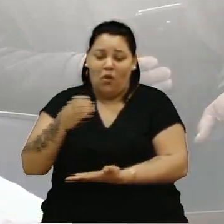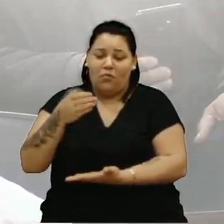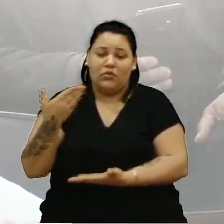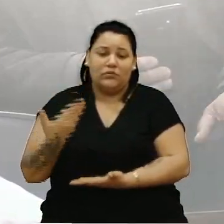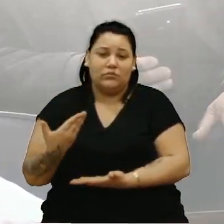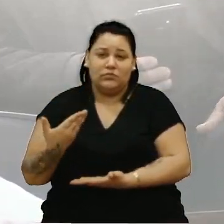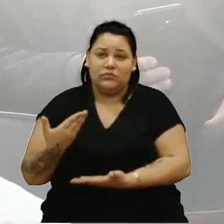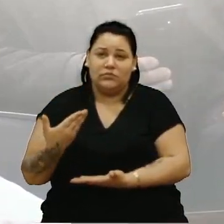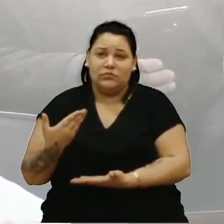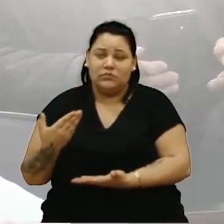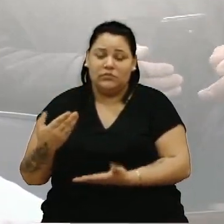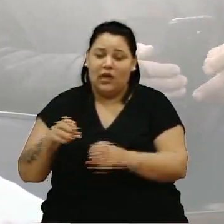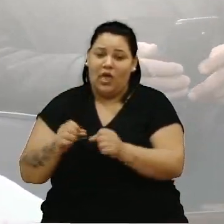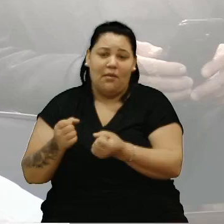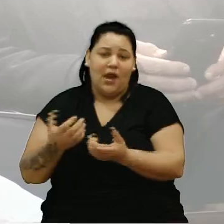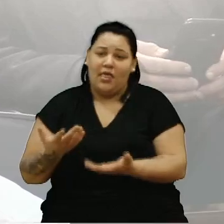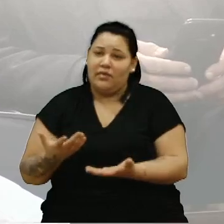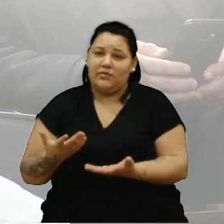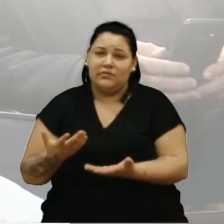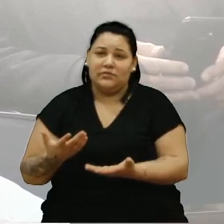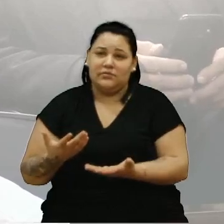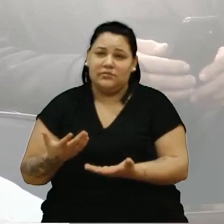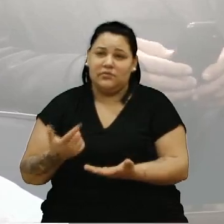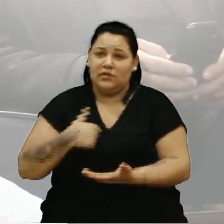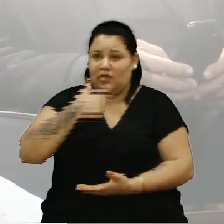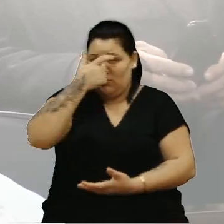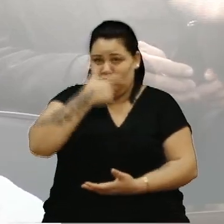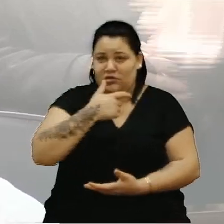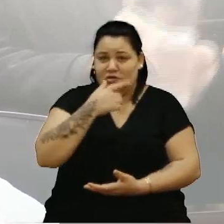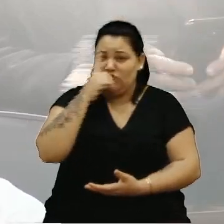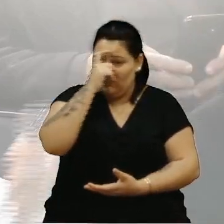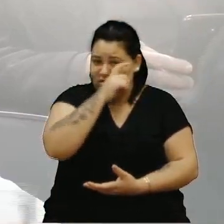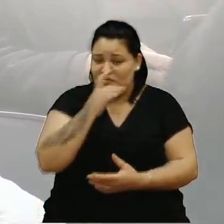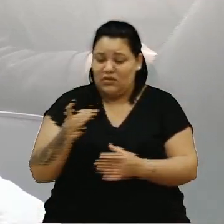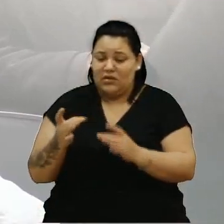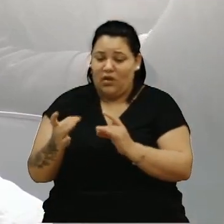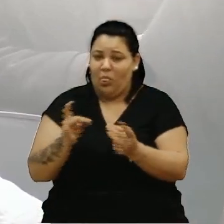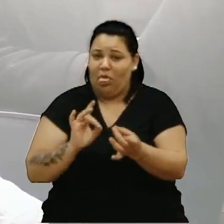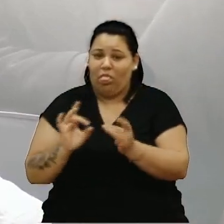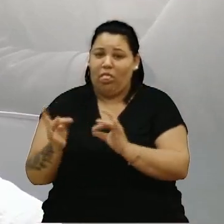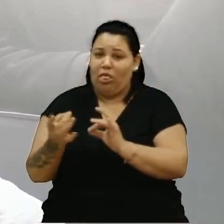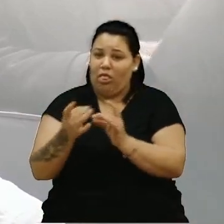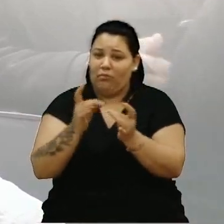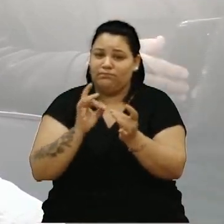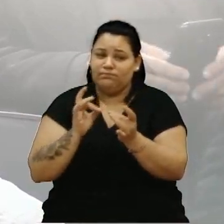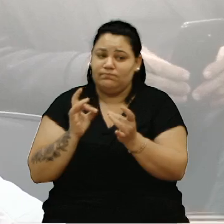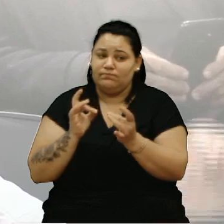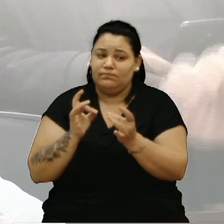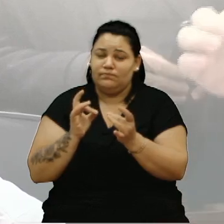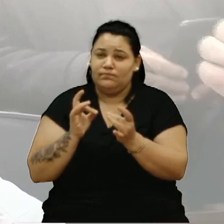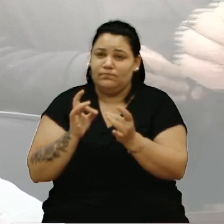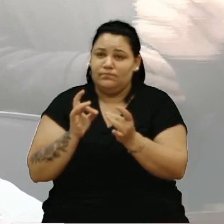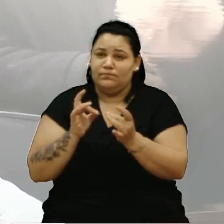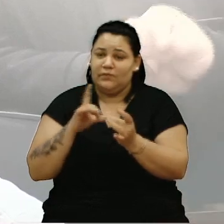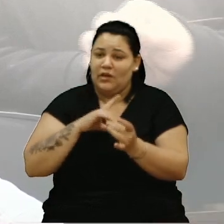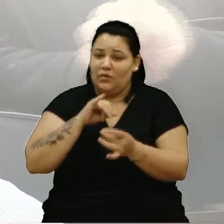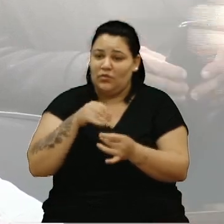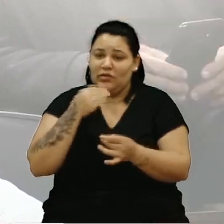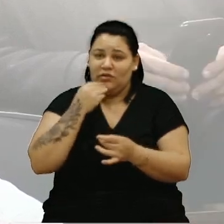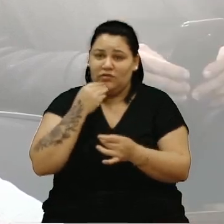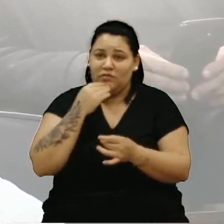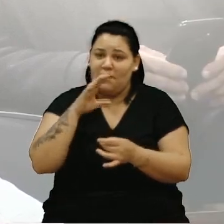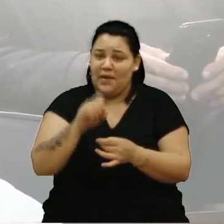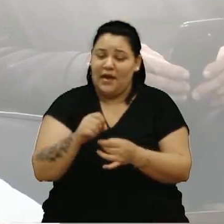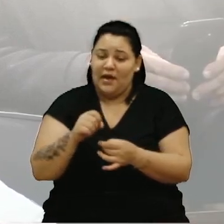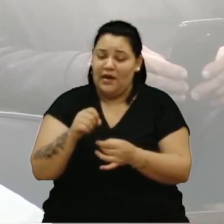que nem esse copo quebrada. E eu acho que vai ser difícil de colar, por mais que tenha, né, chance de a gente pegar um super bonder